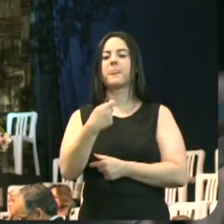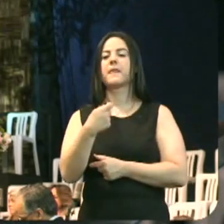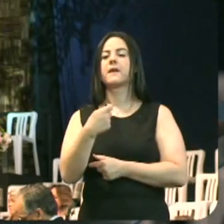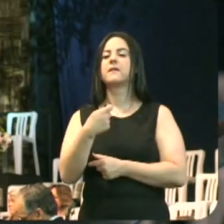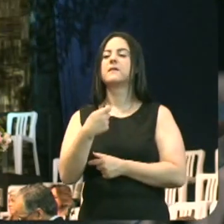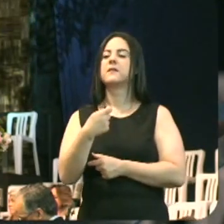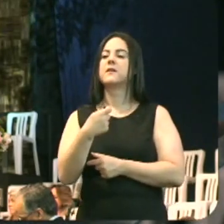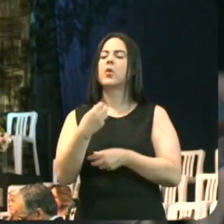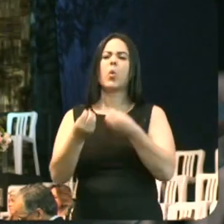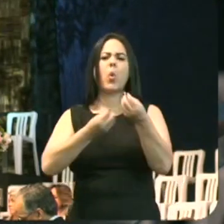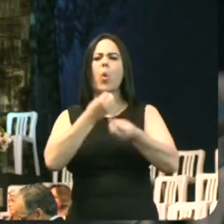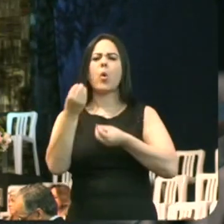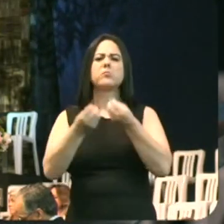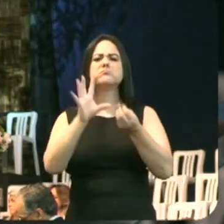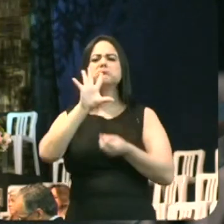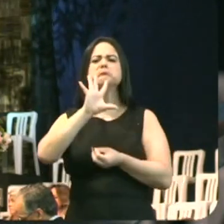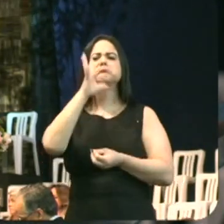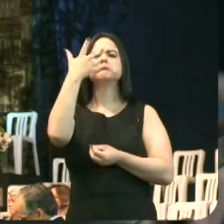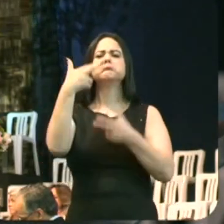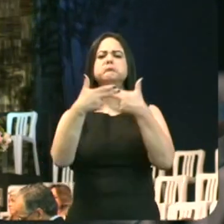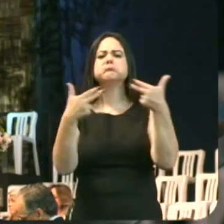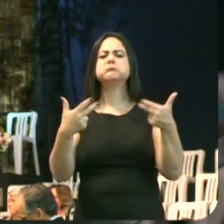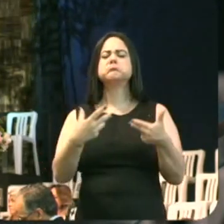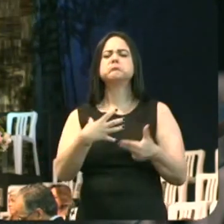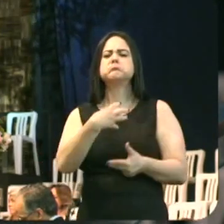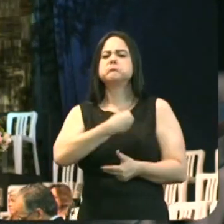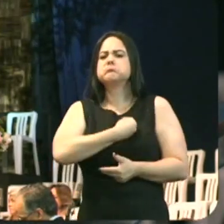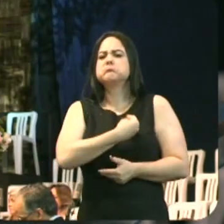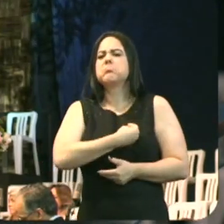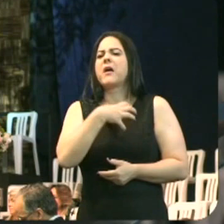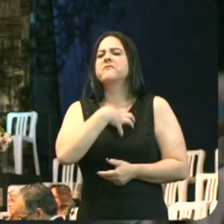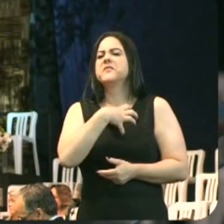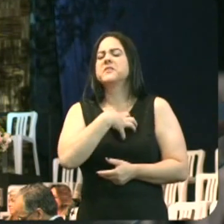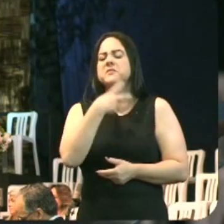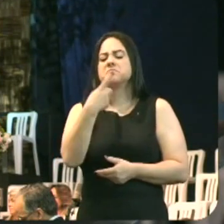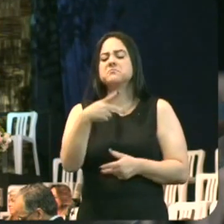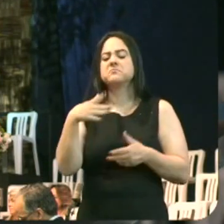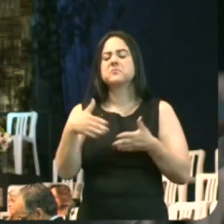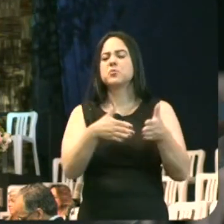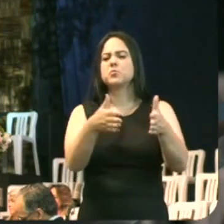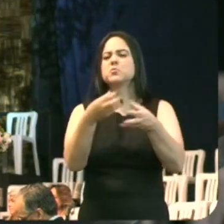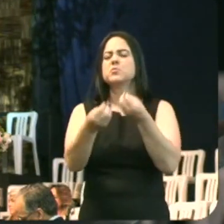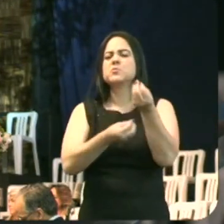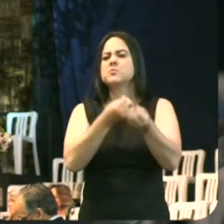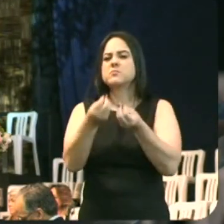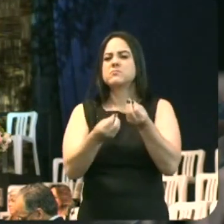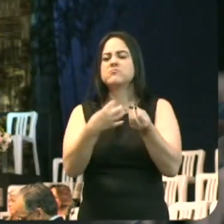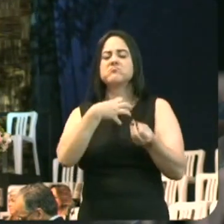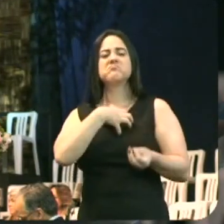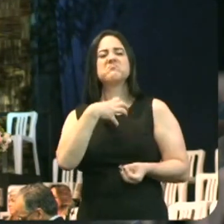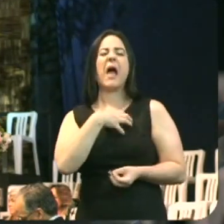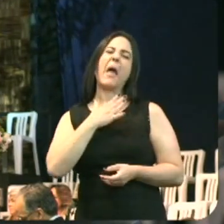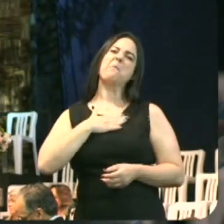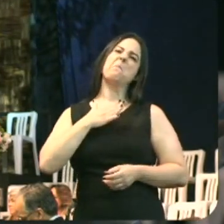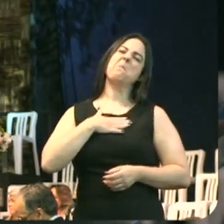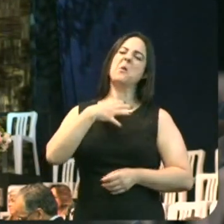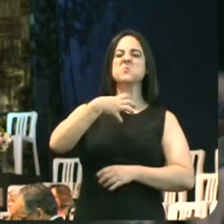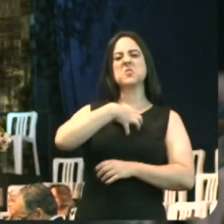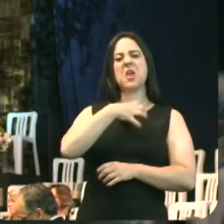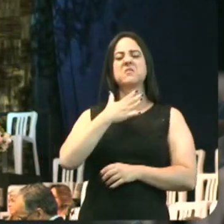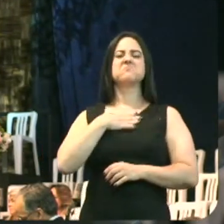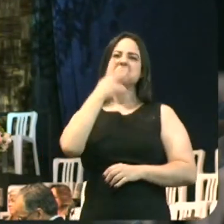desse mundo, tá? O jeitão de viver das pessoas. Isso tem a ver com a